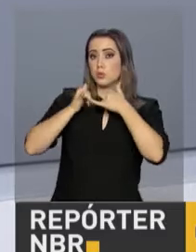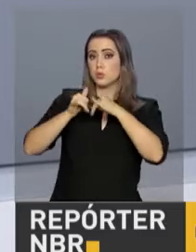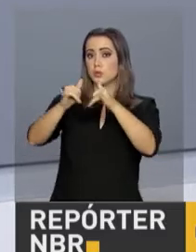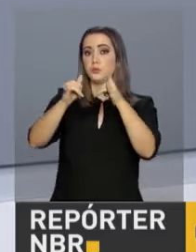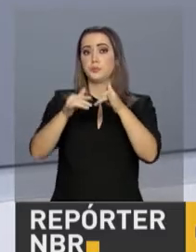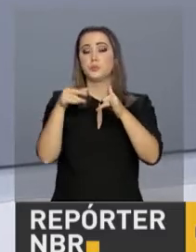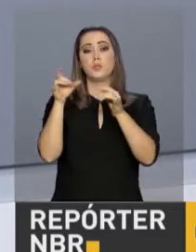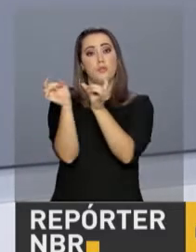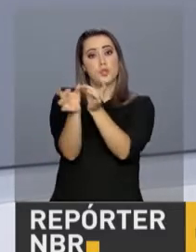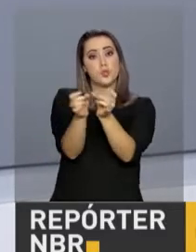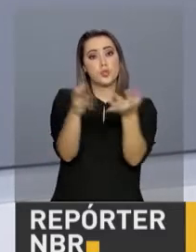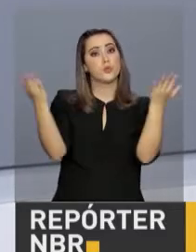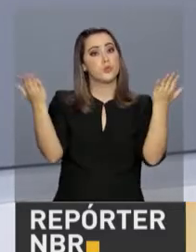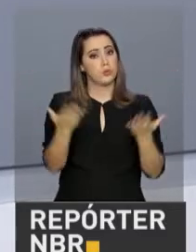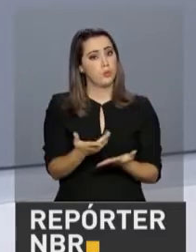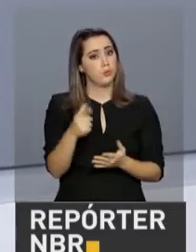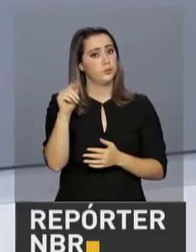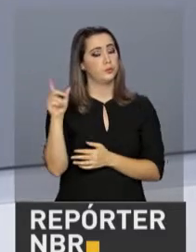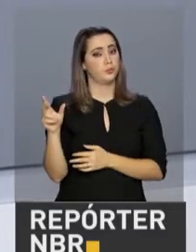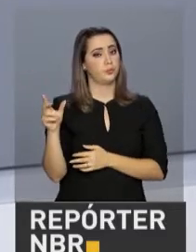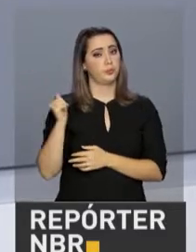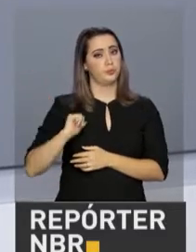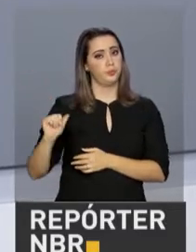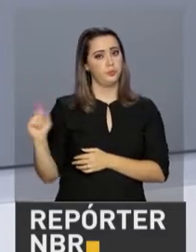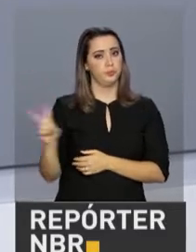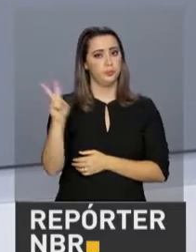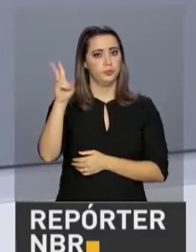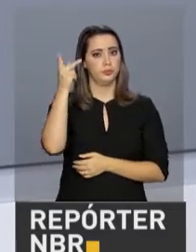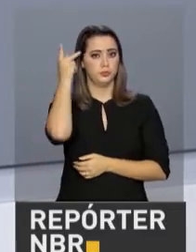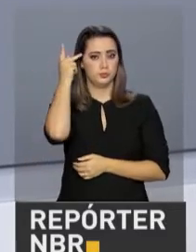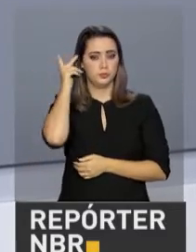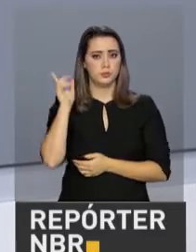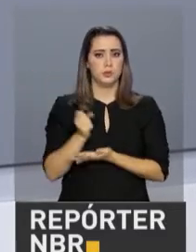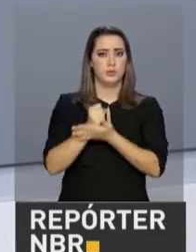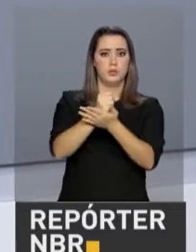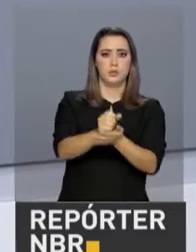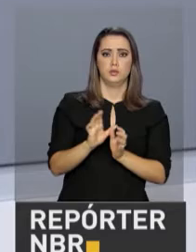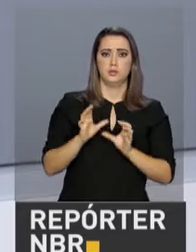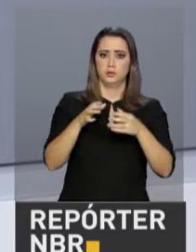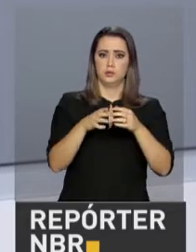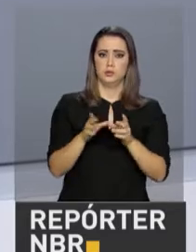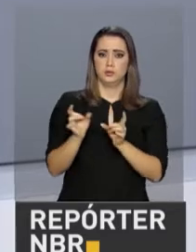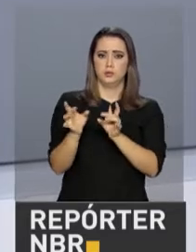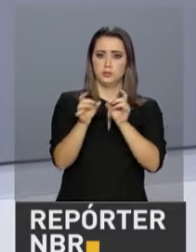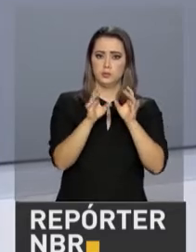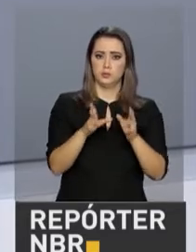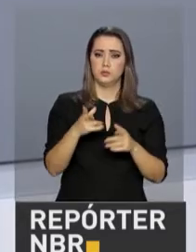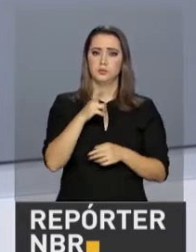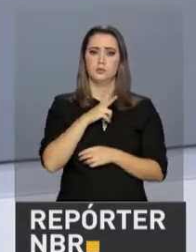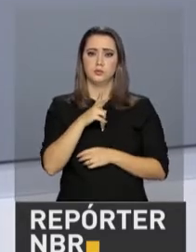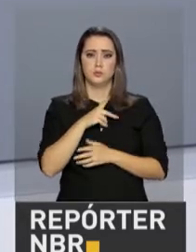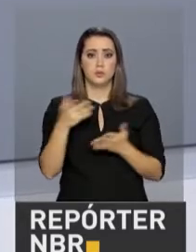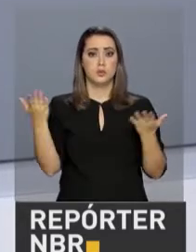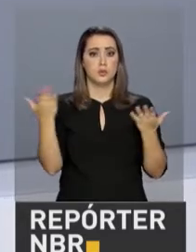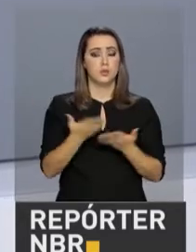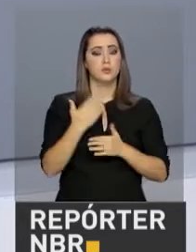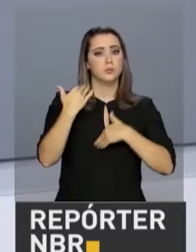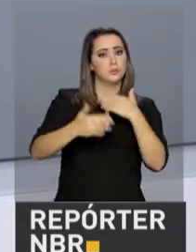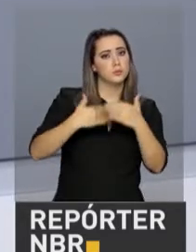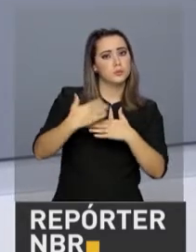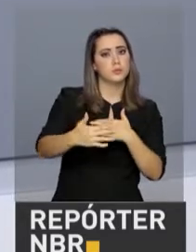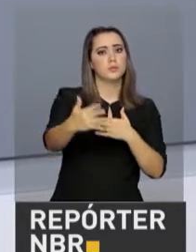energia elétrica foram leiloadas hoje na Bolsa de Valores de São Paulo. A oferta faz parte do programa de concessões e